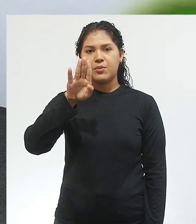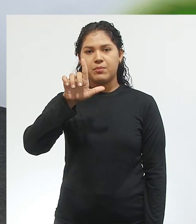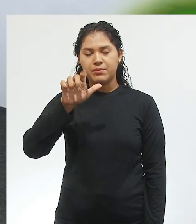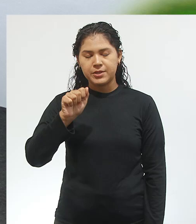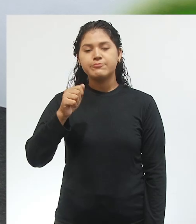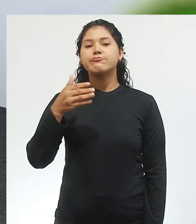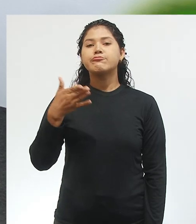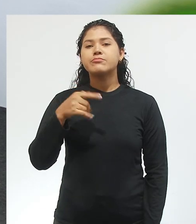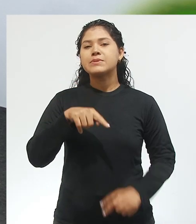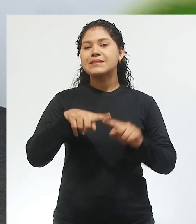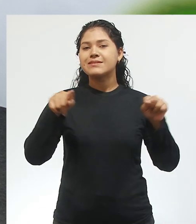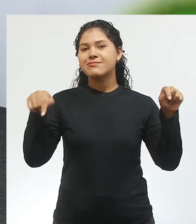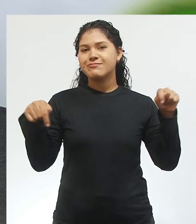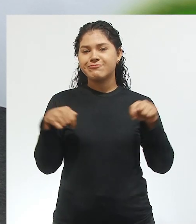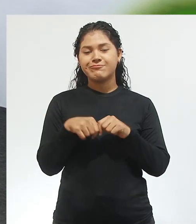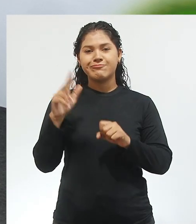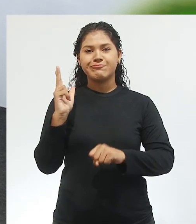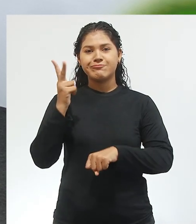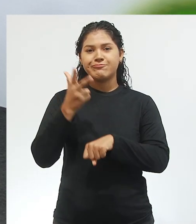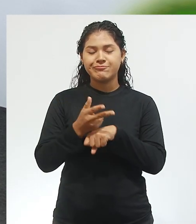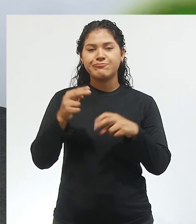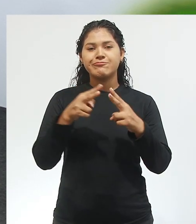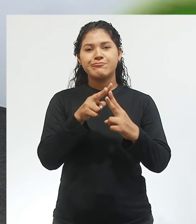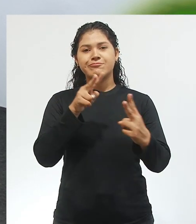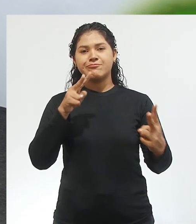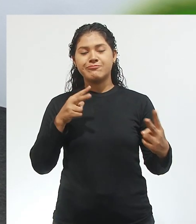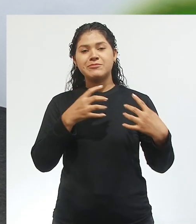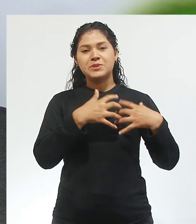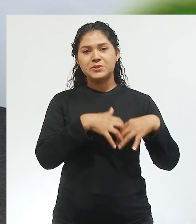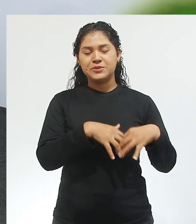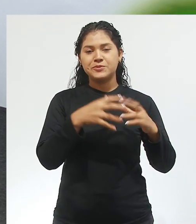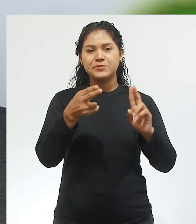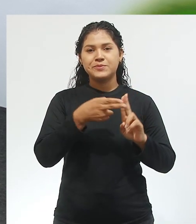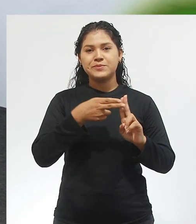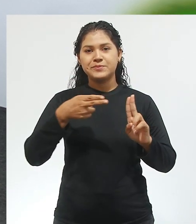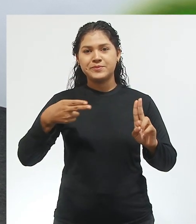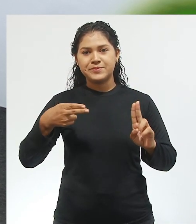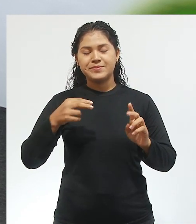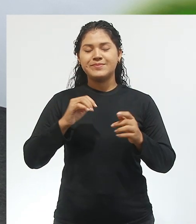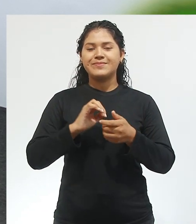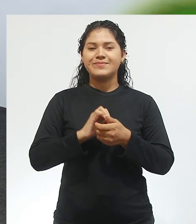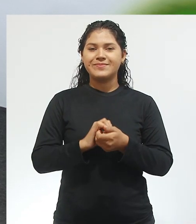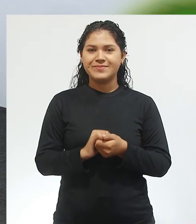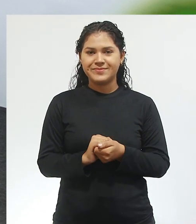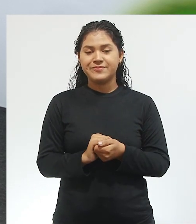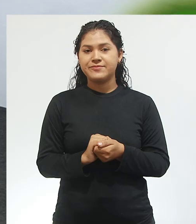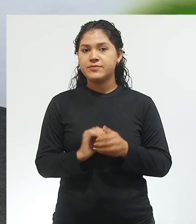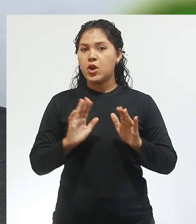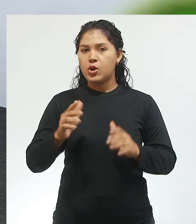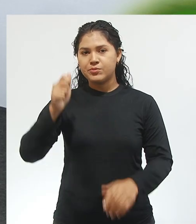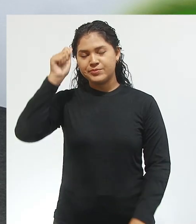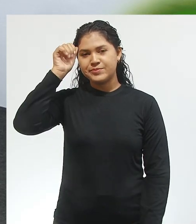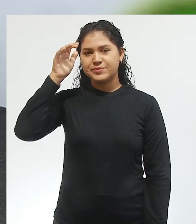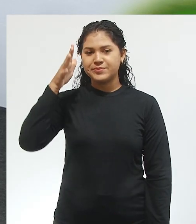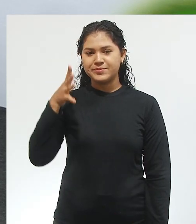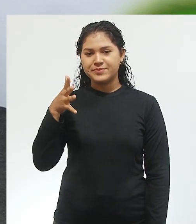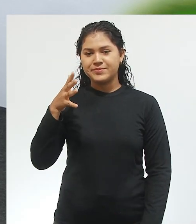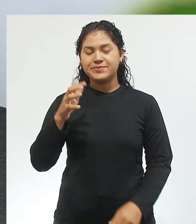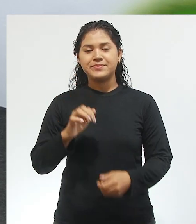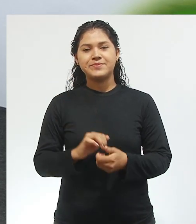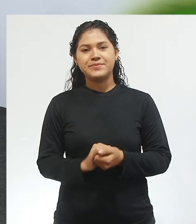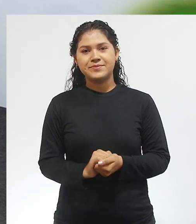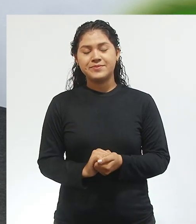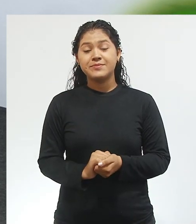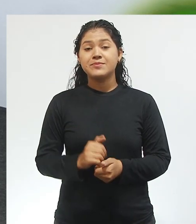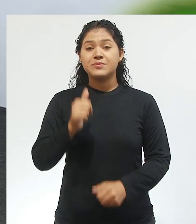falo com você diretamente do estúdio EAD do IFRO Campus Porto Velho, Zona Norte. Vou realizar minha